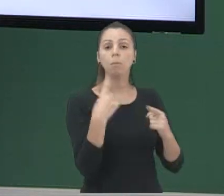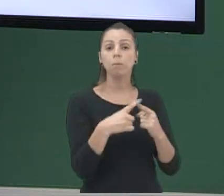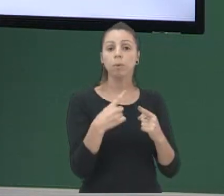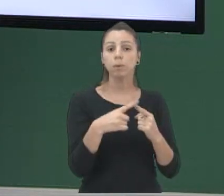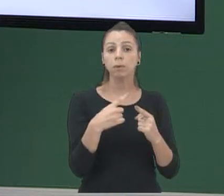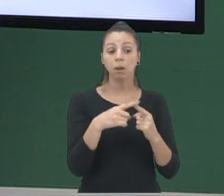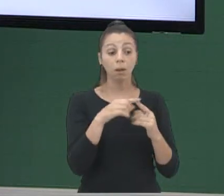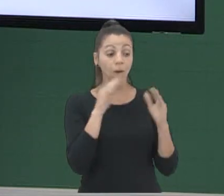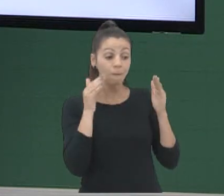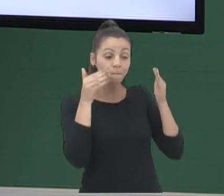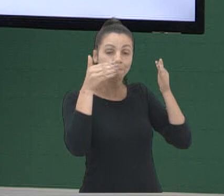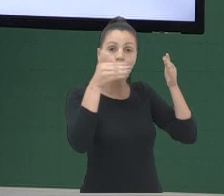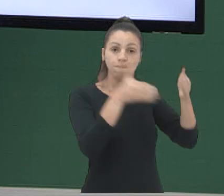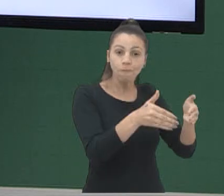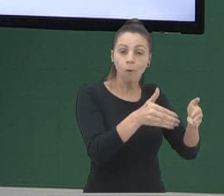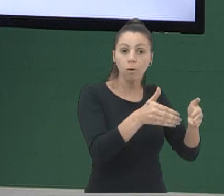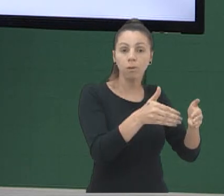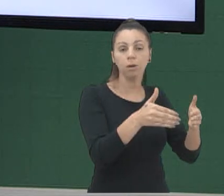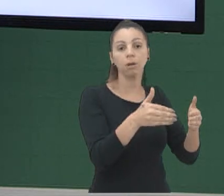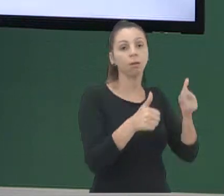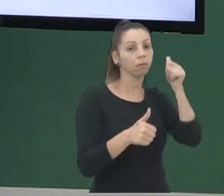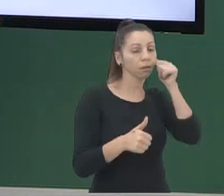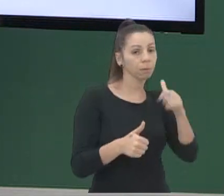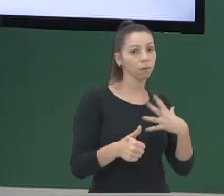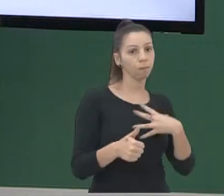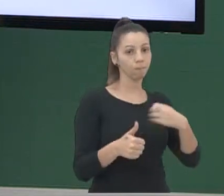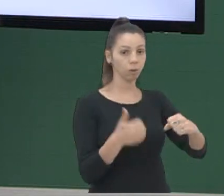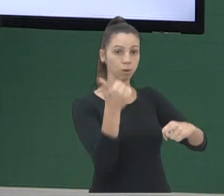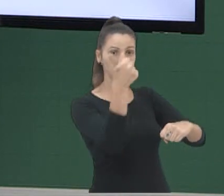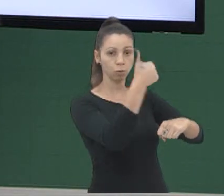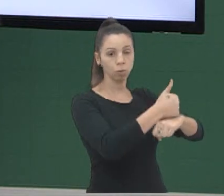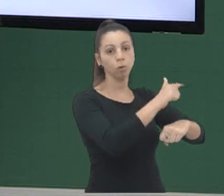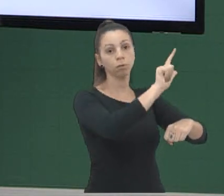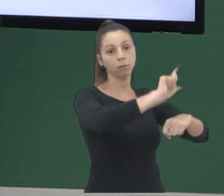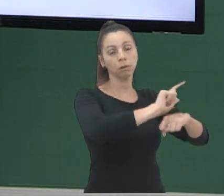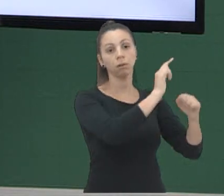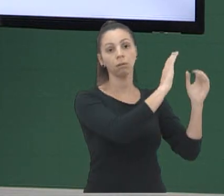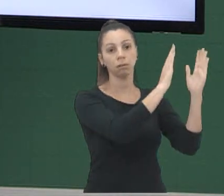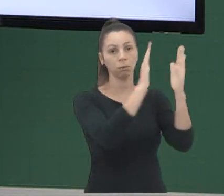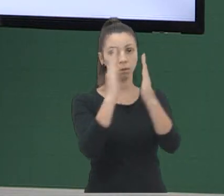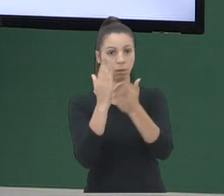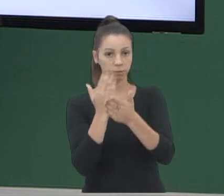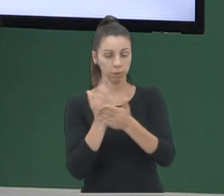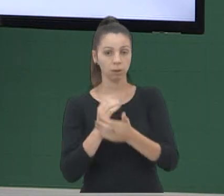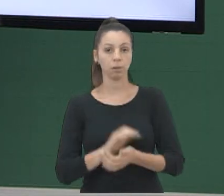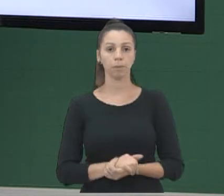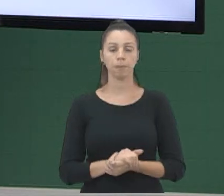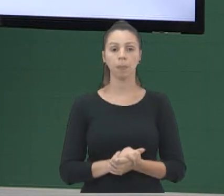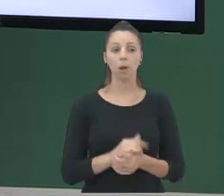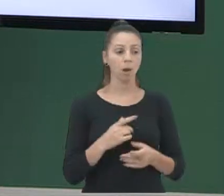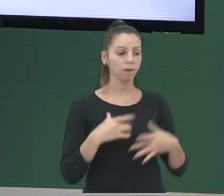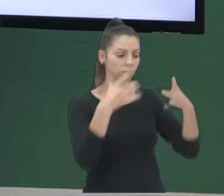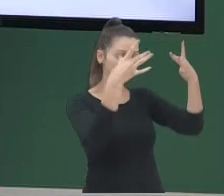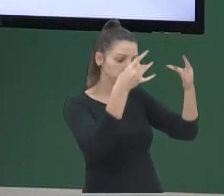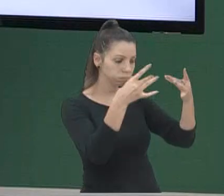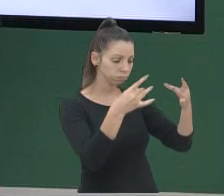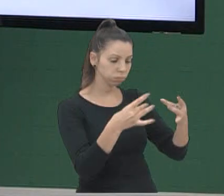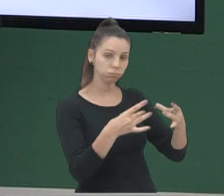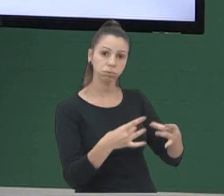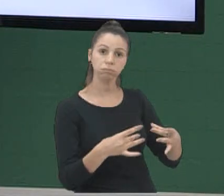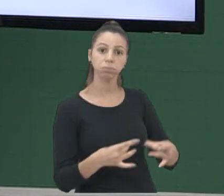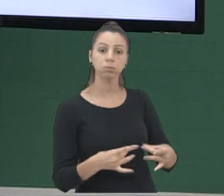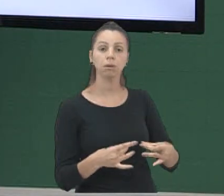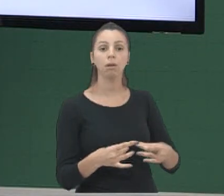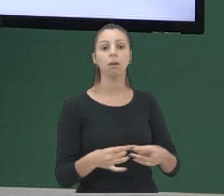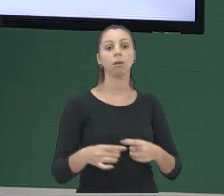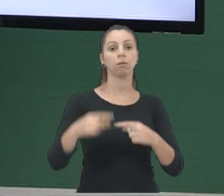na garota que é filha do dono da livraria, certo? E aí ela vai descrever alguns aspectos no primeiro parágrafo.